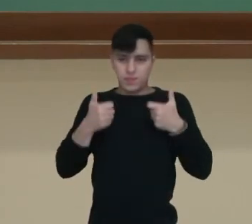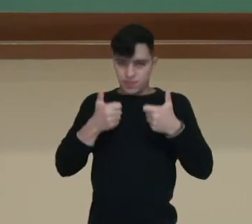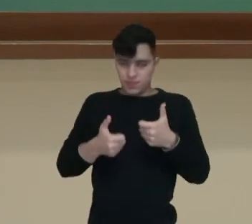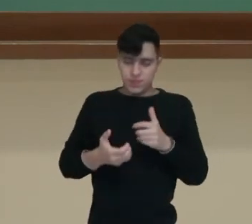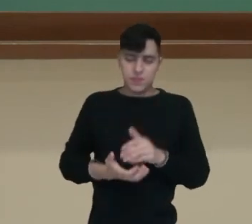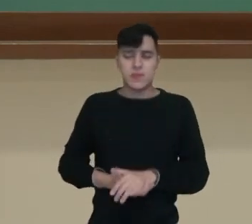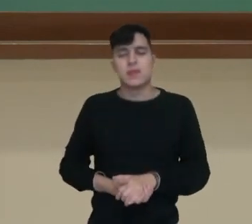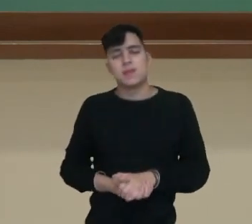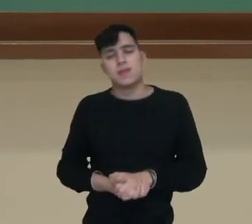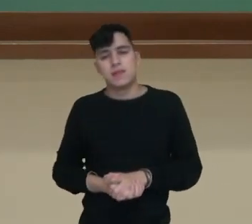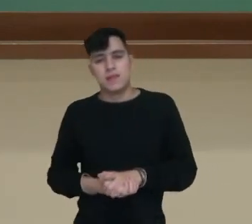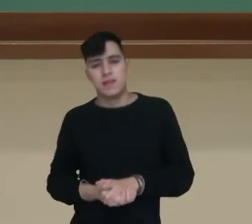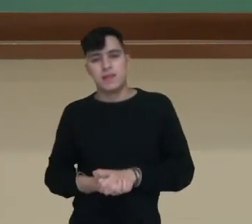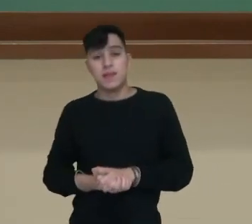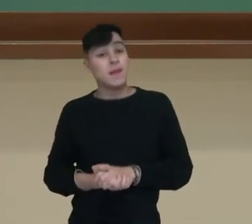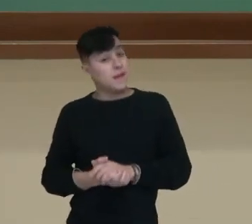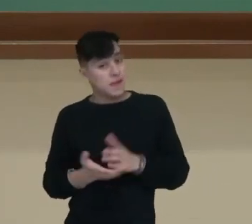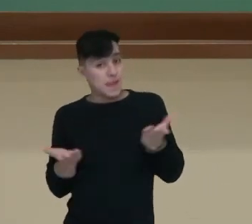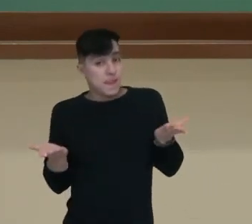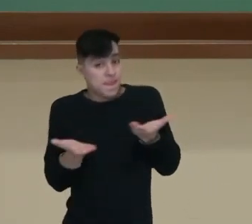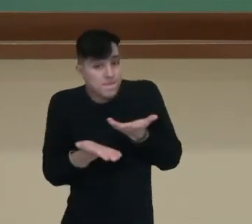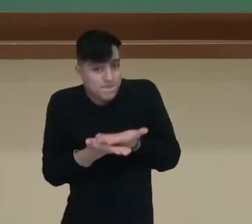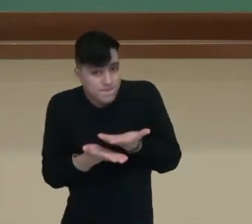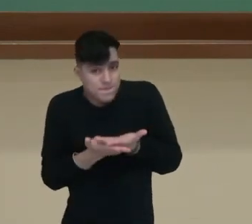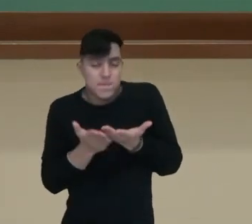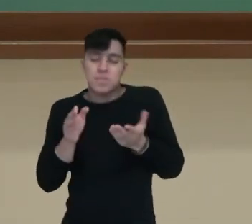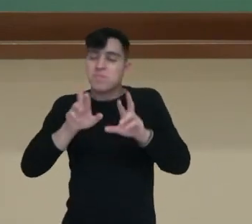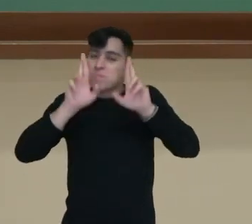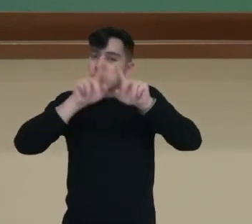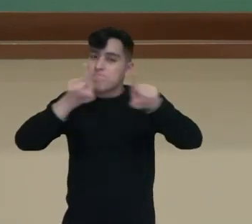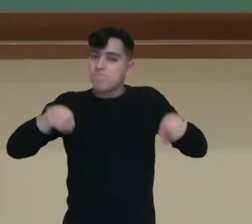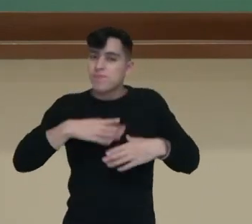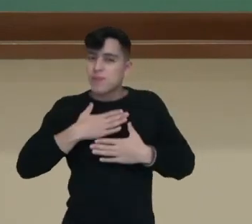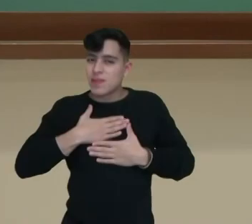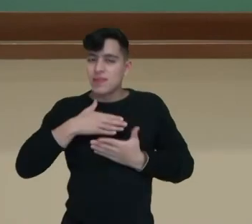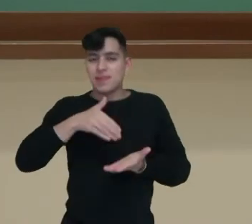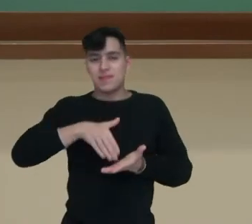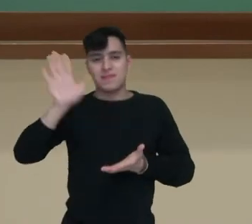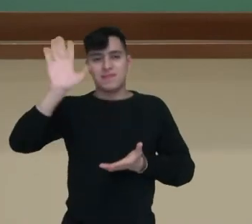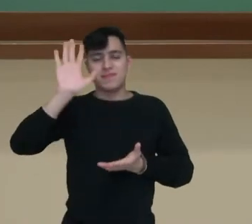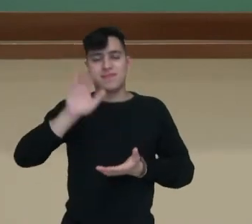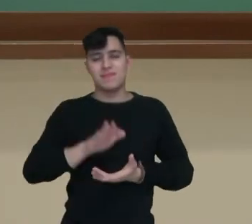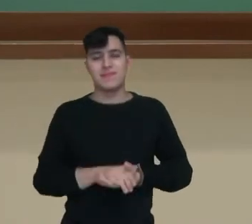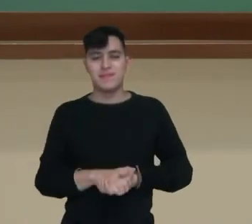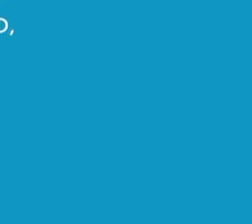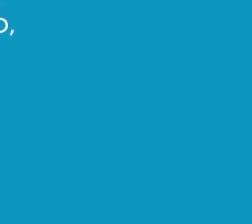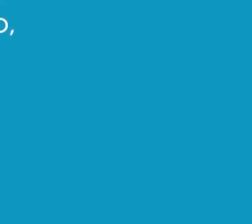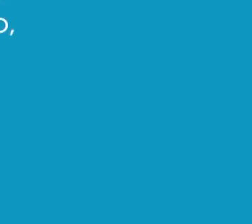Essa foi nossa aula de hoje, eu espero que vocês tenham gostado. Até breve.